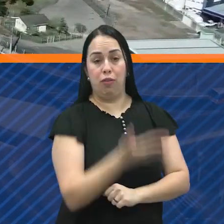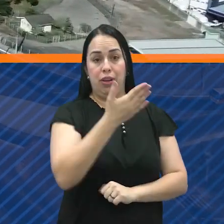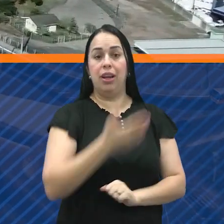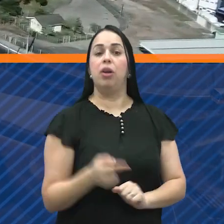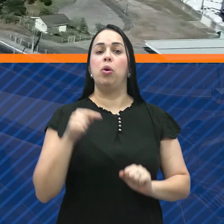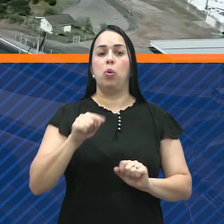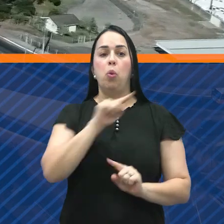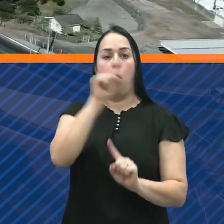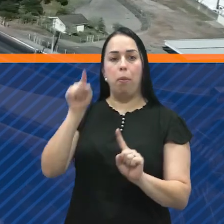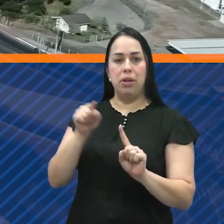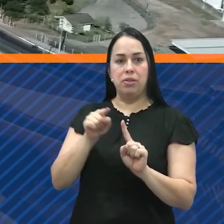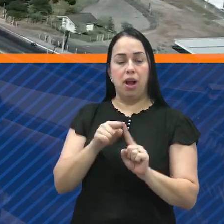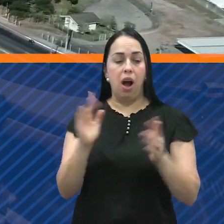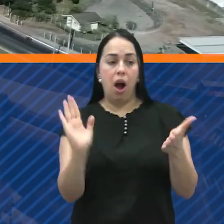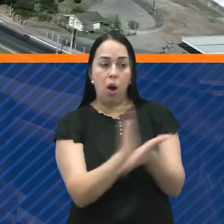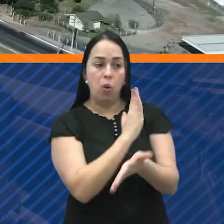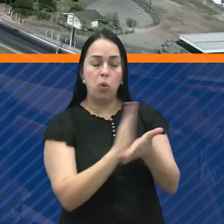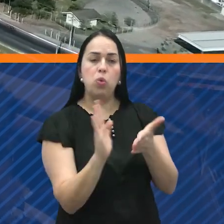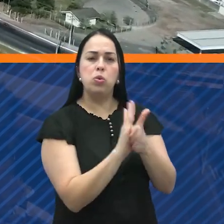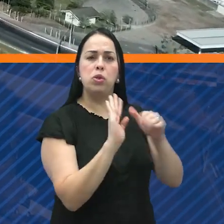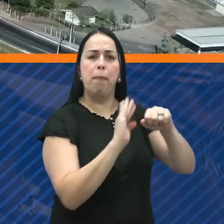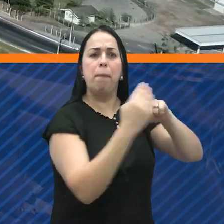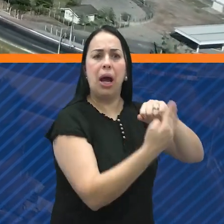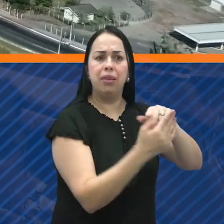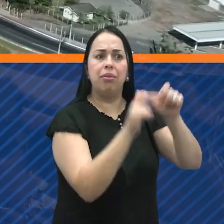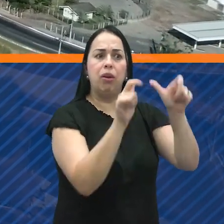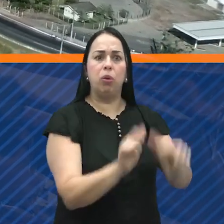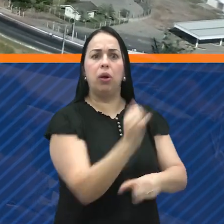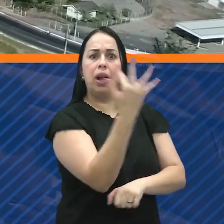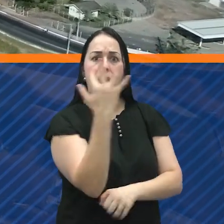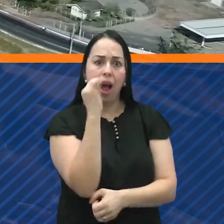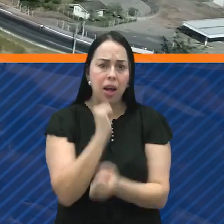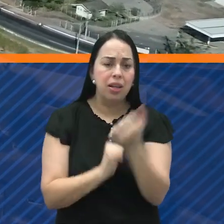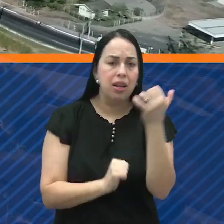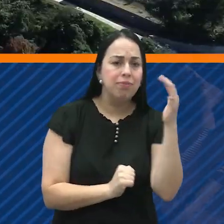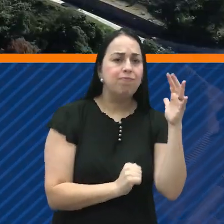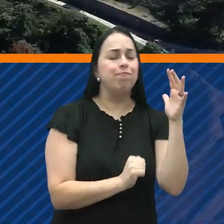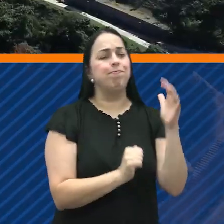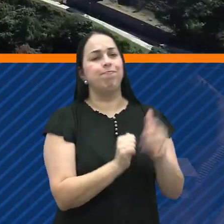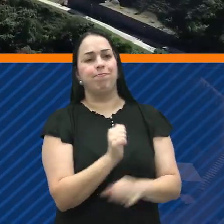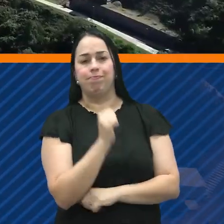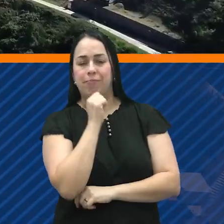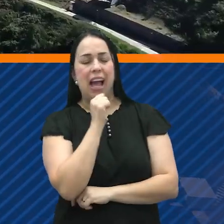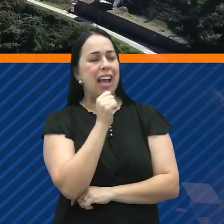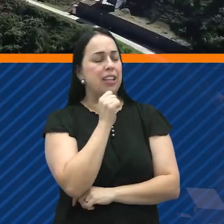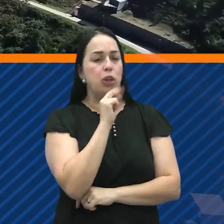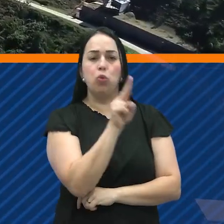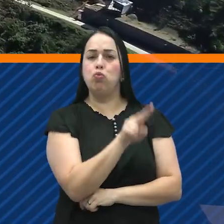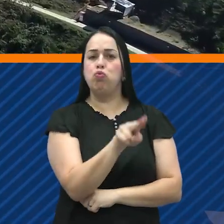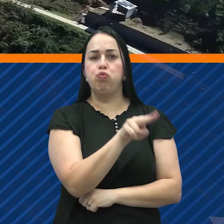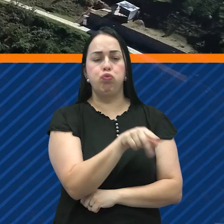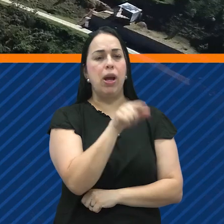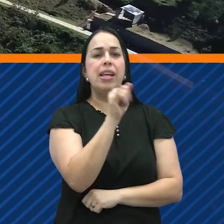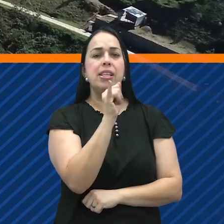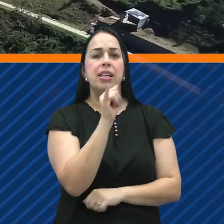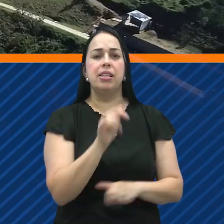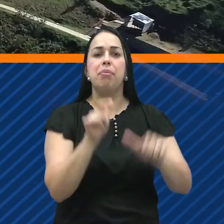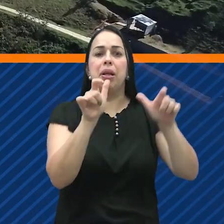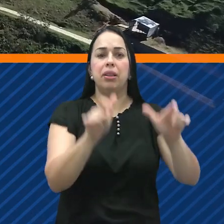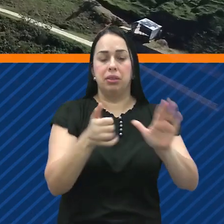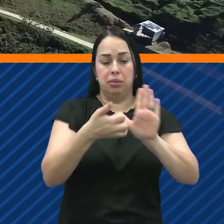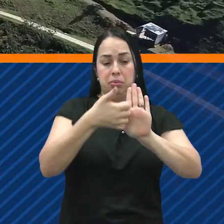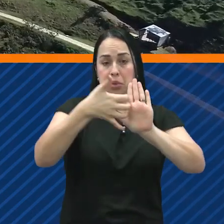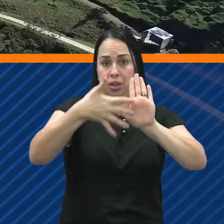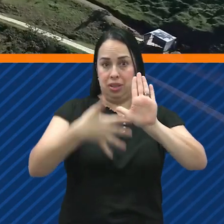a matéria, alguns bairros teriam áreas verdes ou institucionais ainda não utilizadas, como descritas